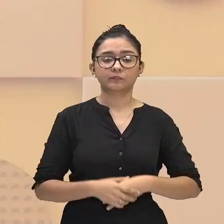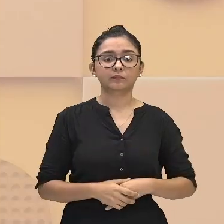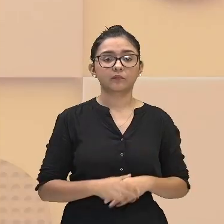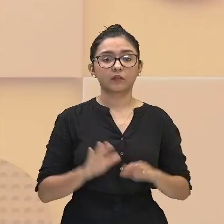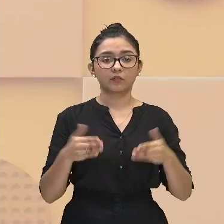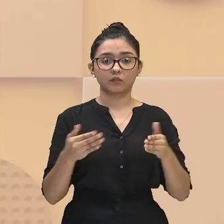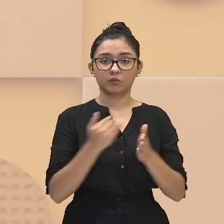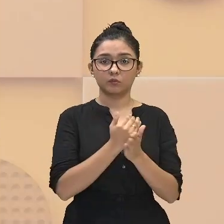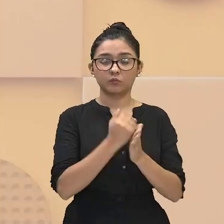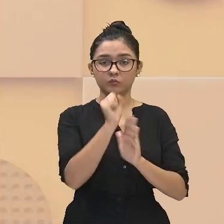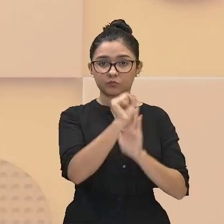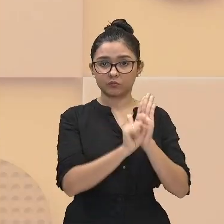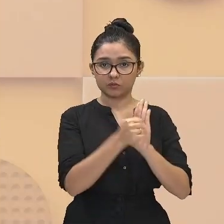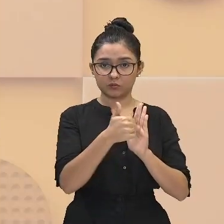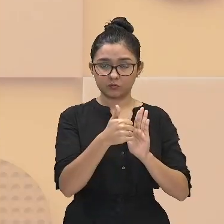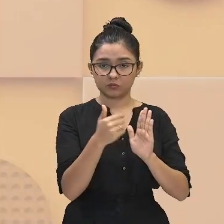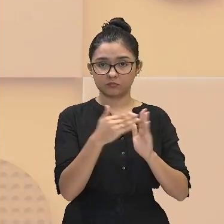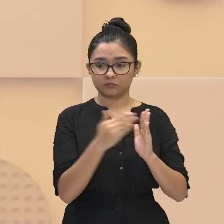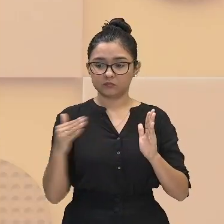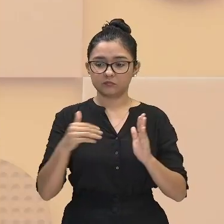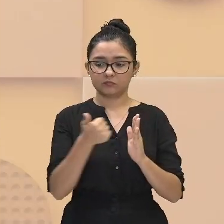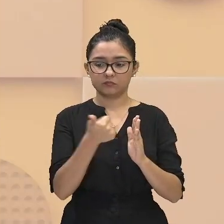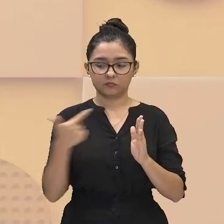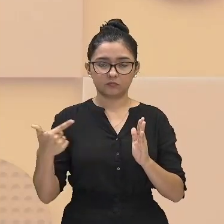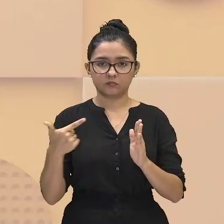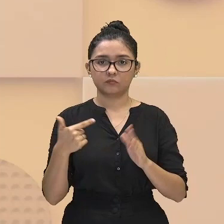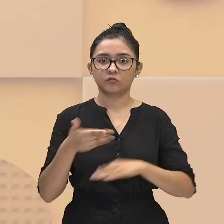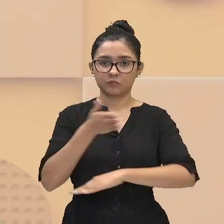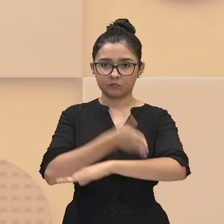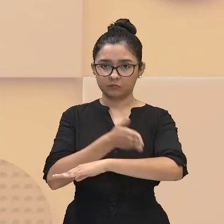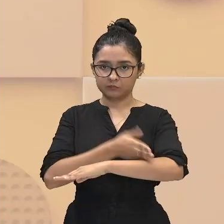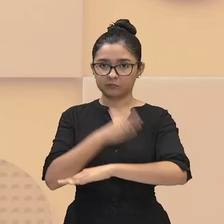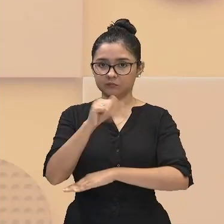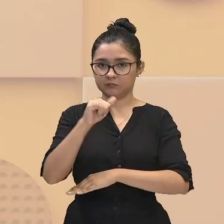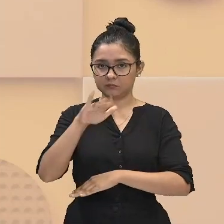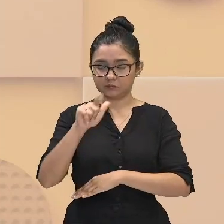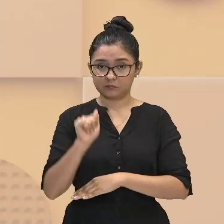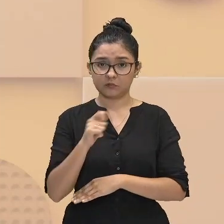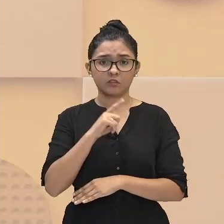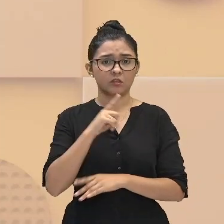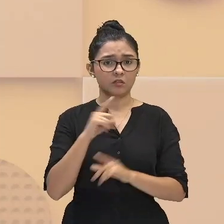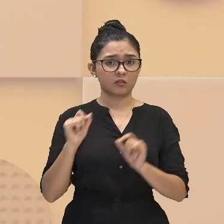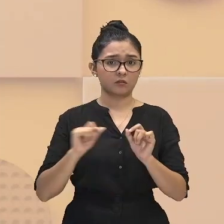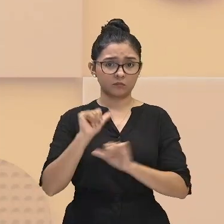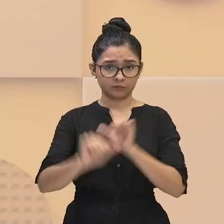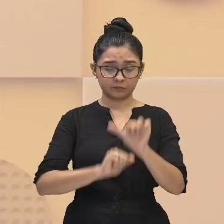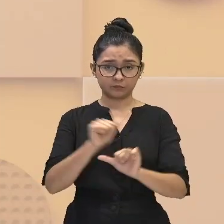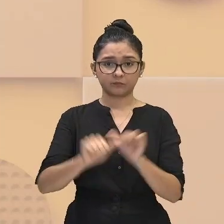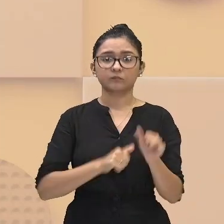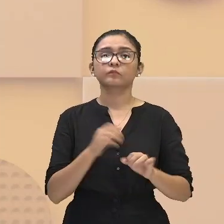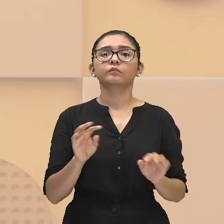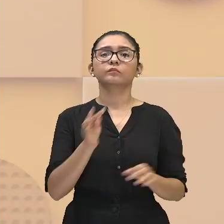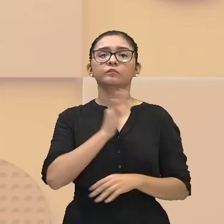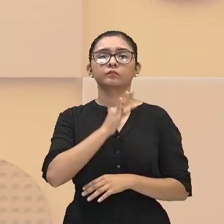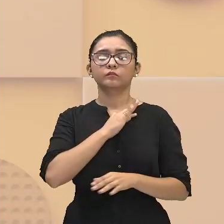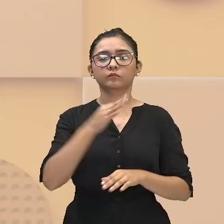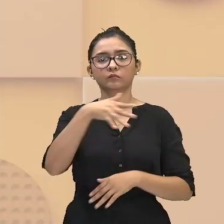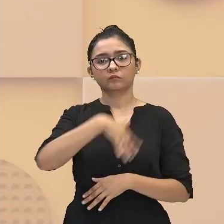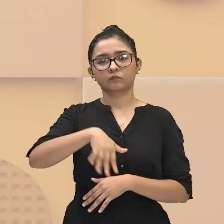do século XI e XII, na Baixa Idade Média, vão ocorrer inovações técnicas na área